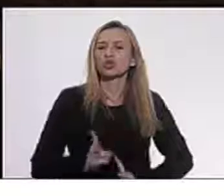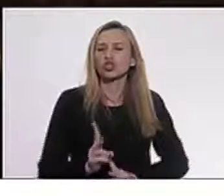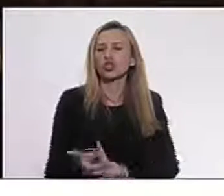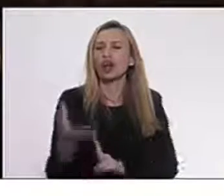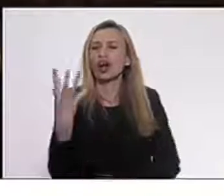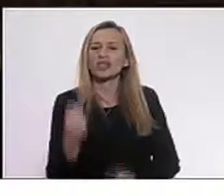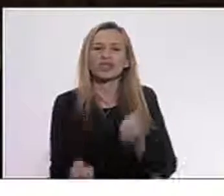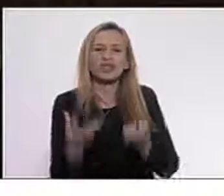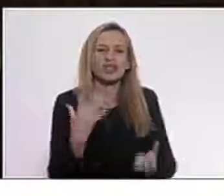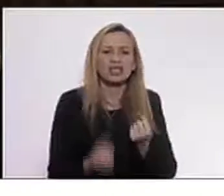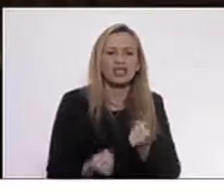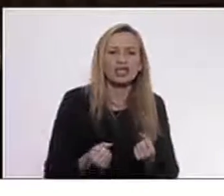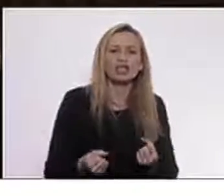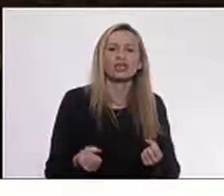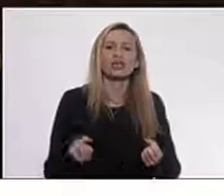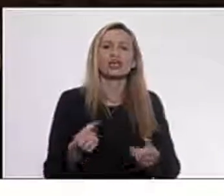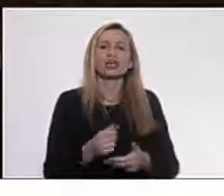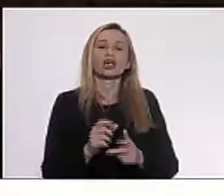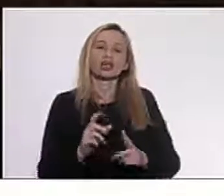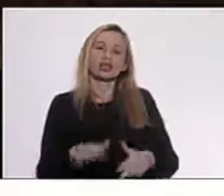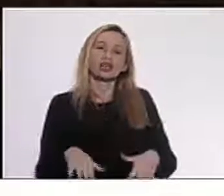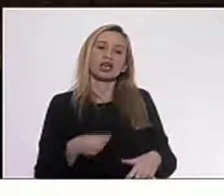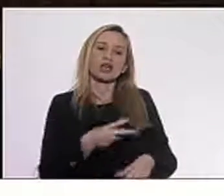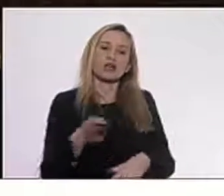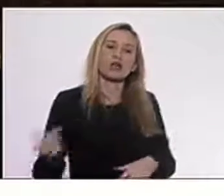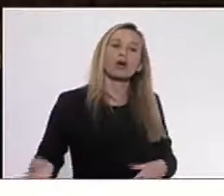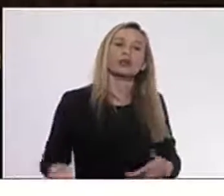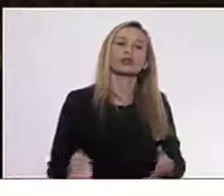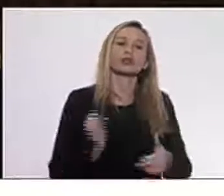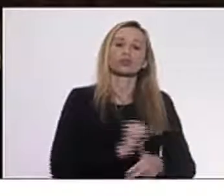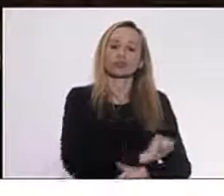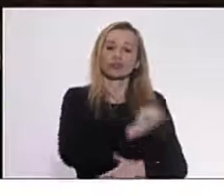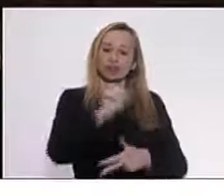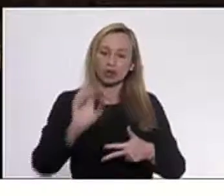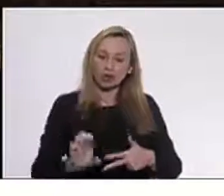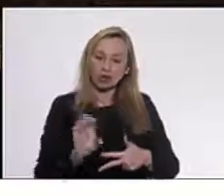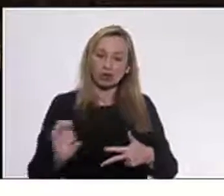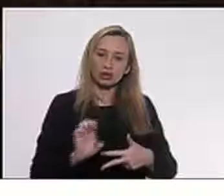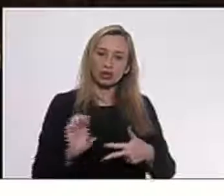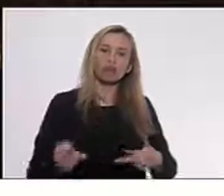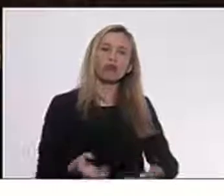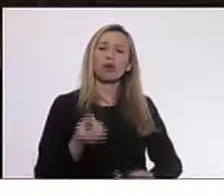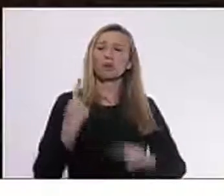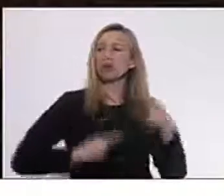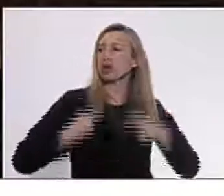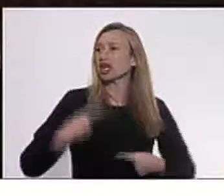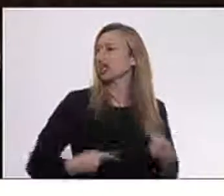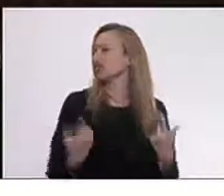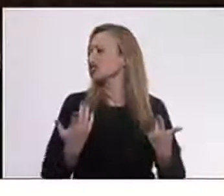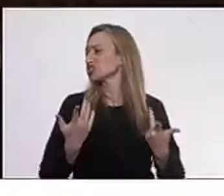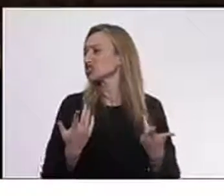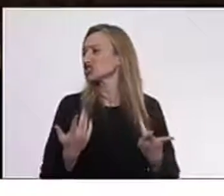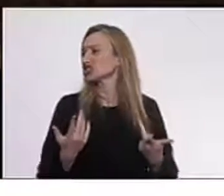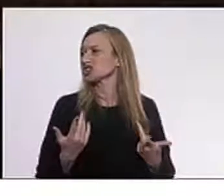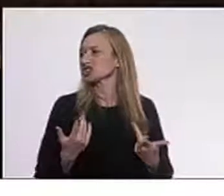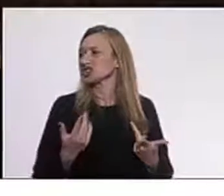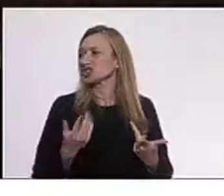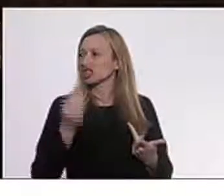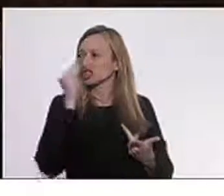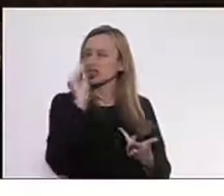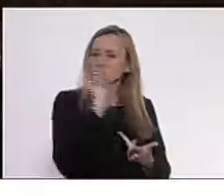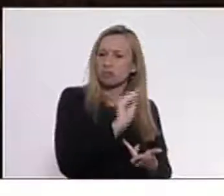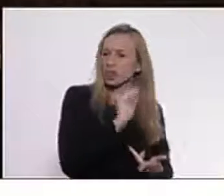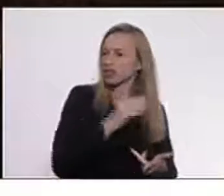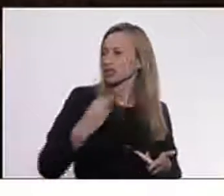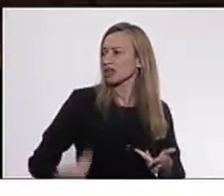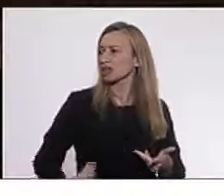aceitando, enquanto fiscalizadores do poder executivo, uma política que descarta vidas e